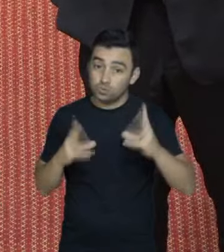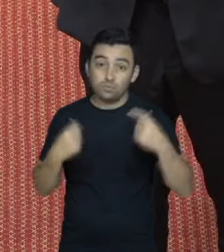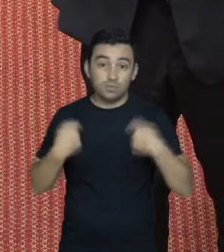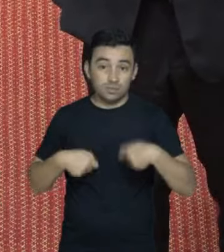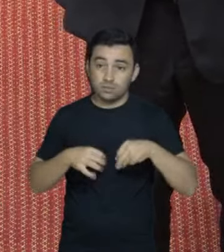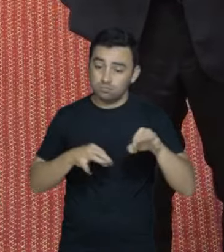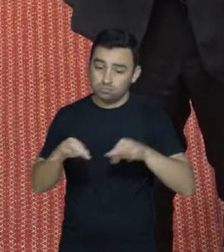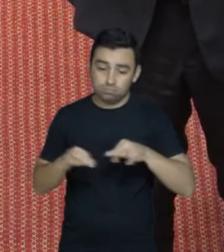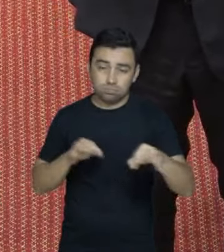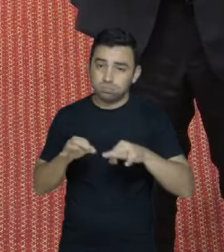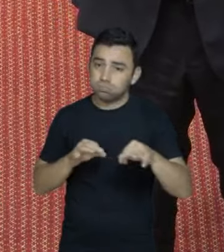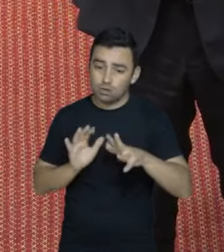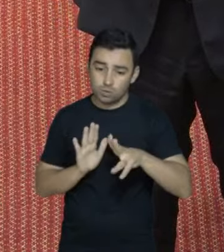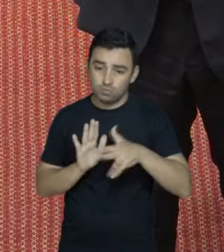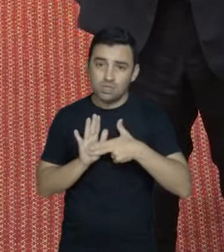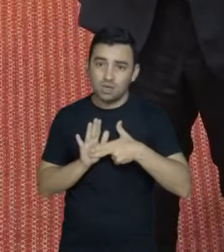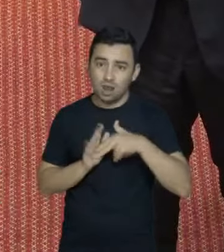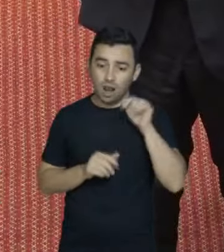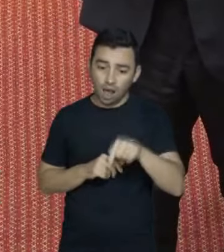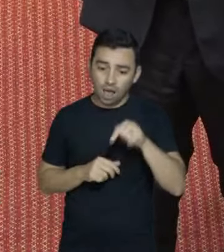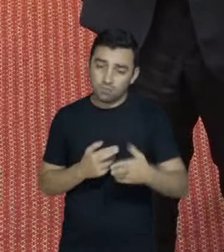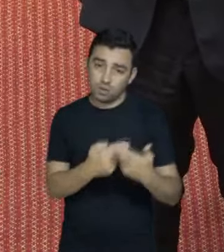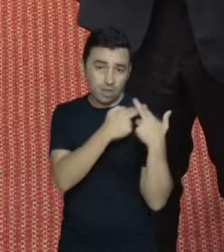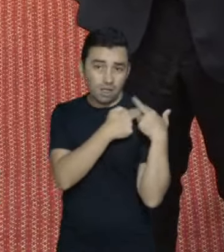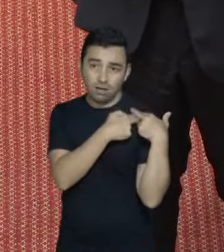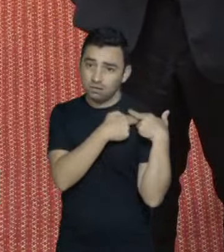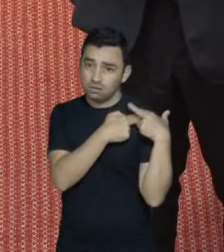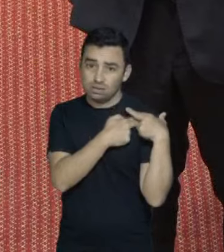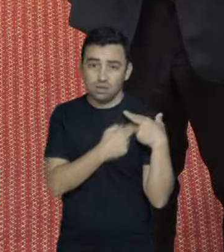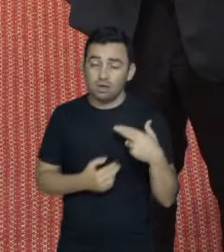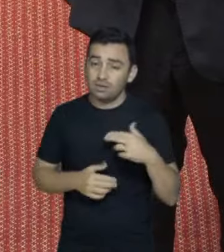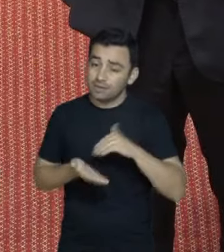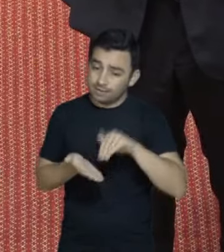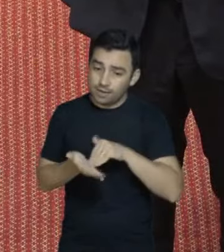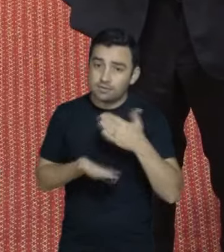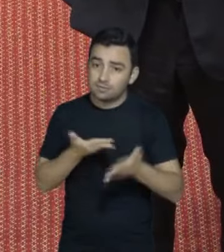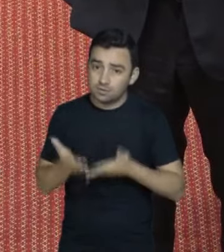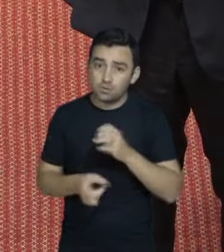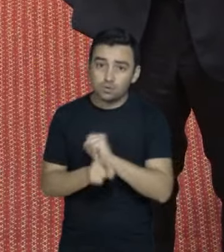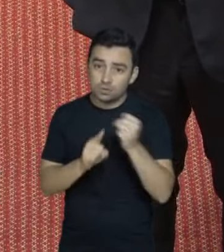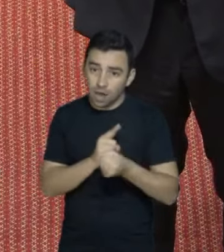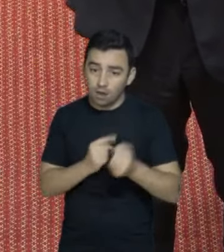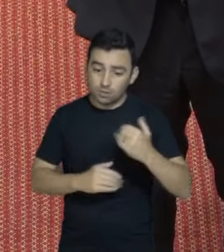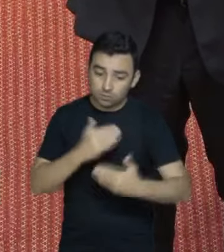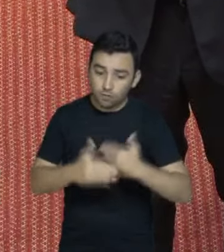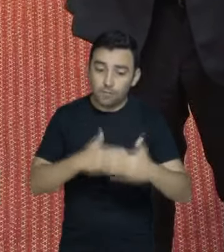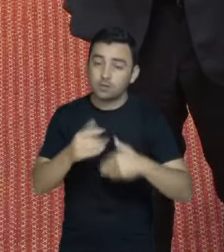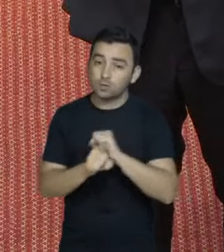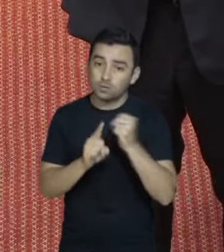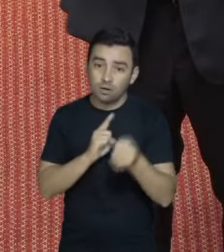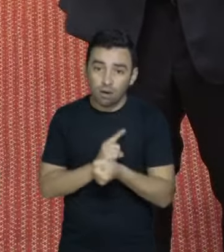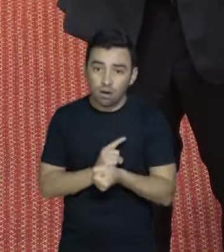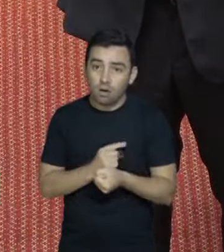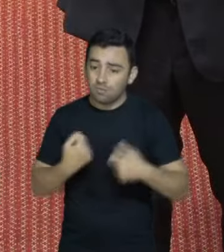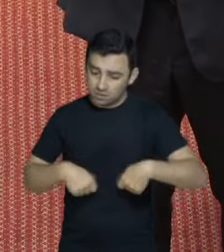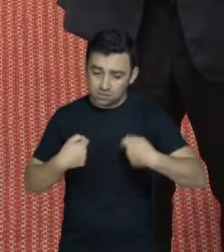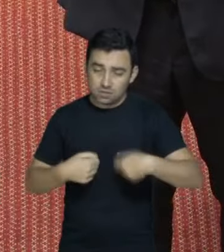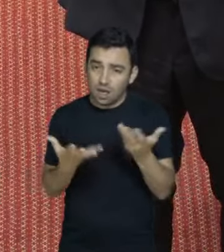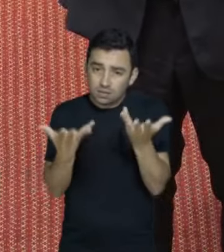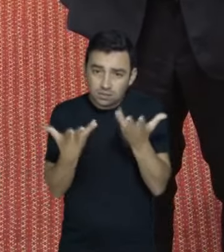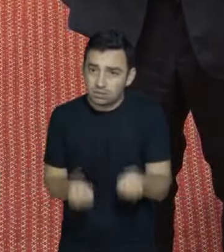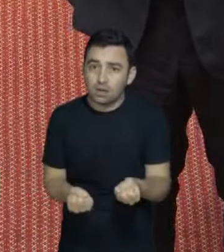suas responsabilidades. Nós temos uma Secretaria de Assistência Social, algumas Secretarias de Desenvolvimento Social, elas precisam assumir as suas